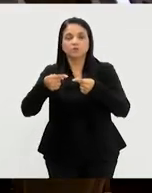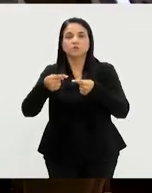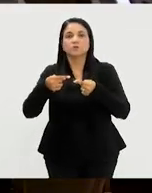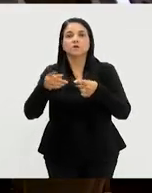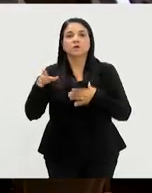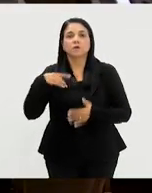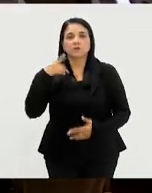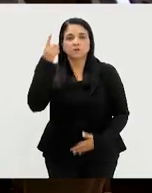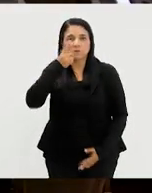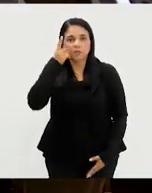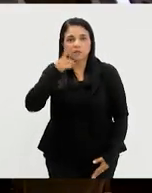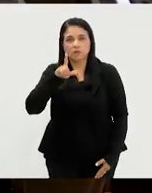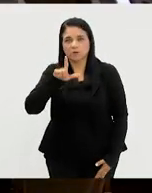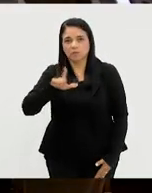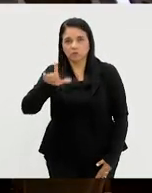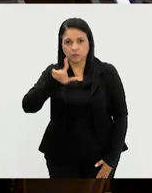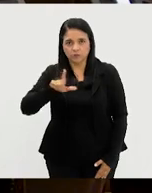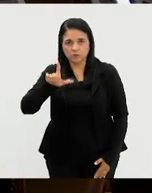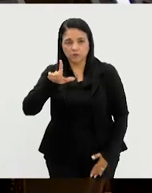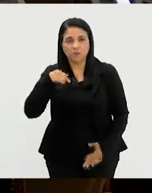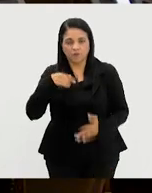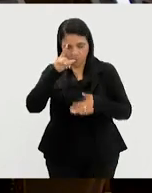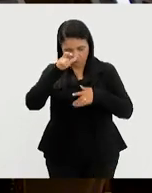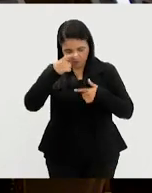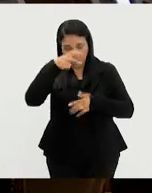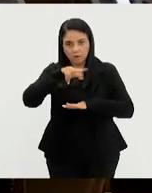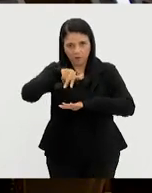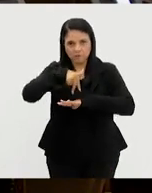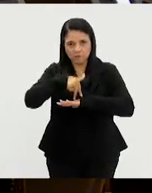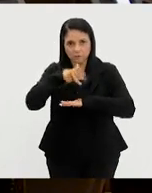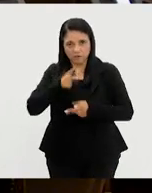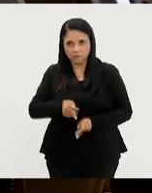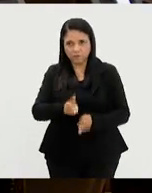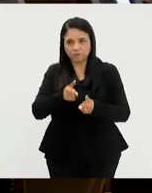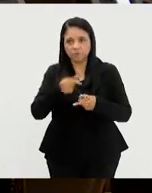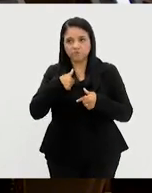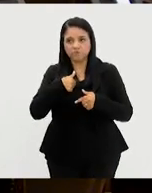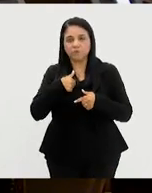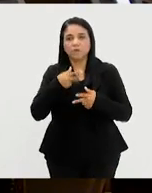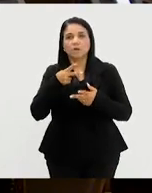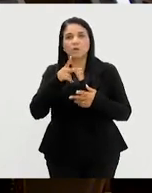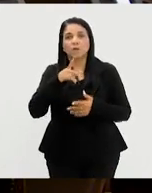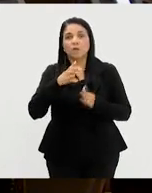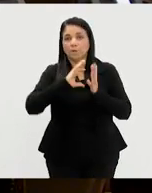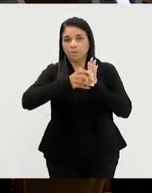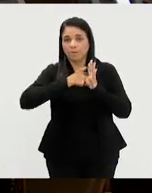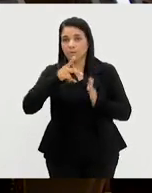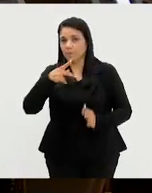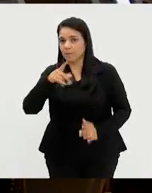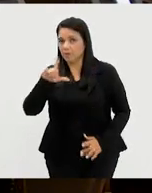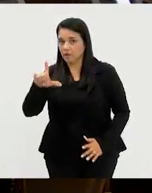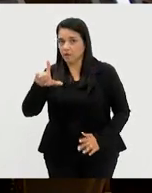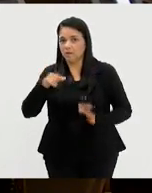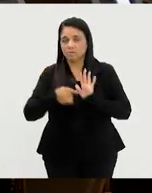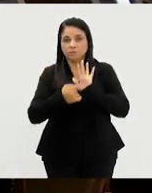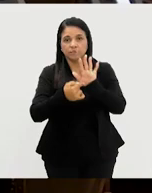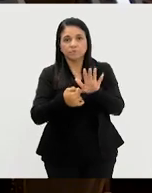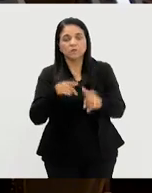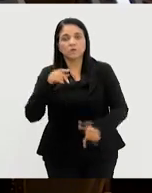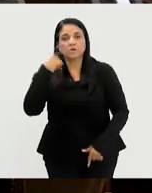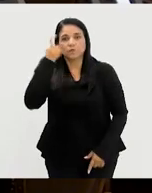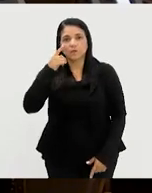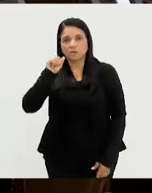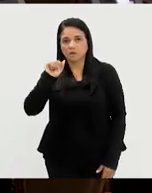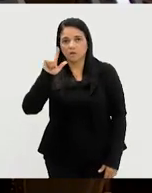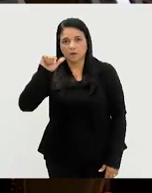vou fazer daqui mesmo tá deputada ti juu nove Presidente é só para dizer que o PL apresentado pelo Deputado Alan Lopes